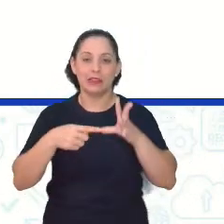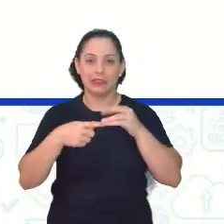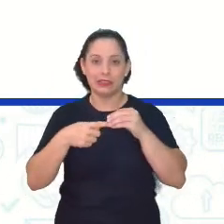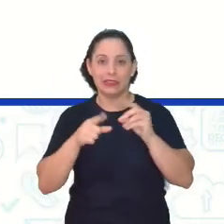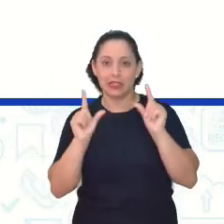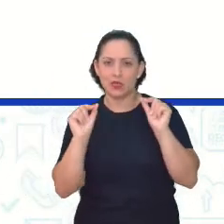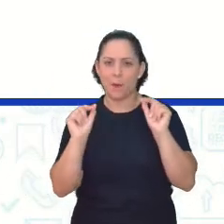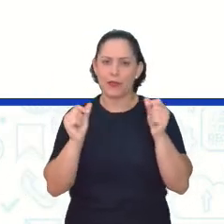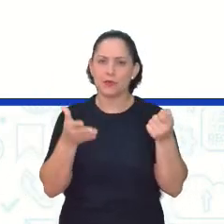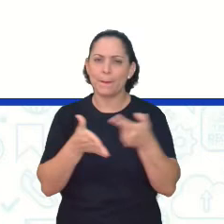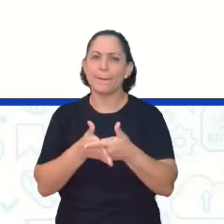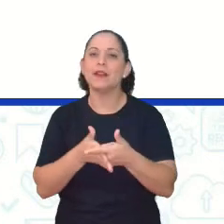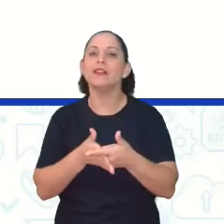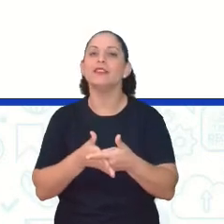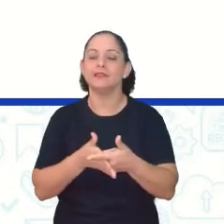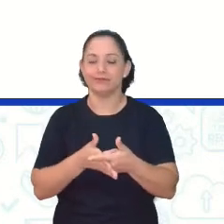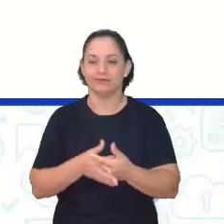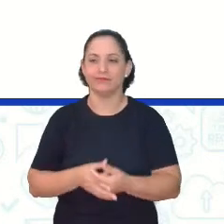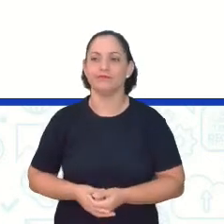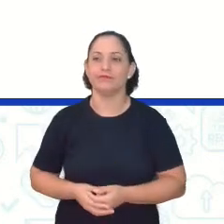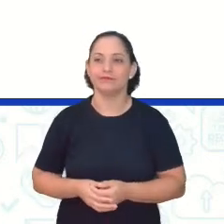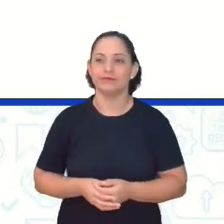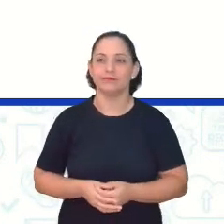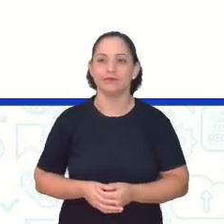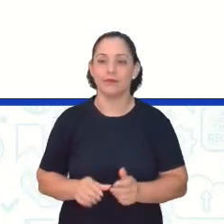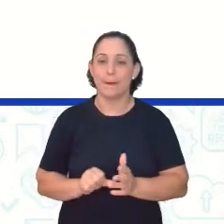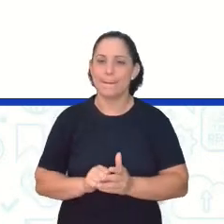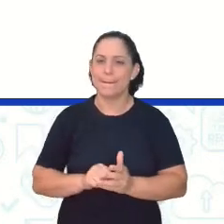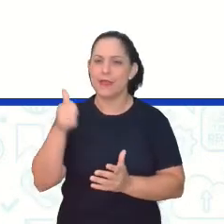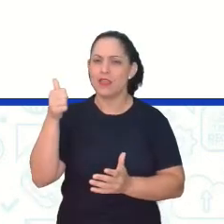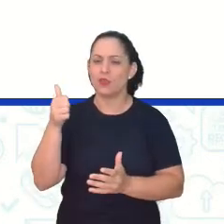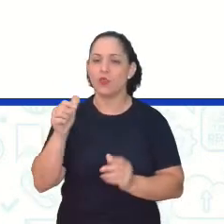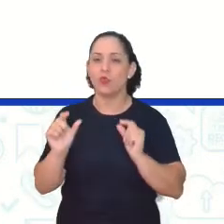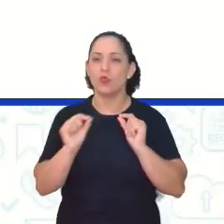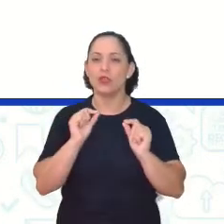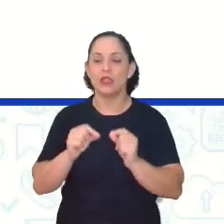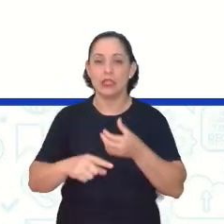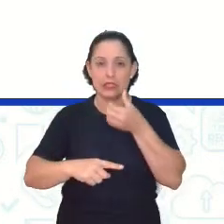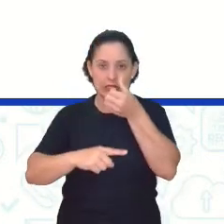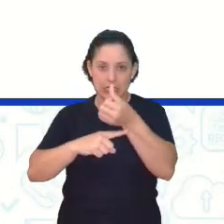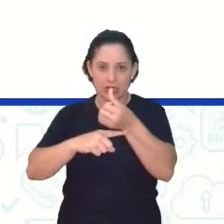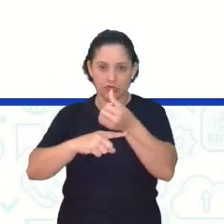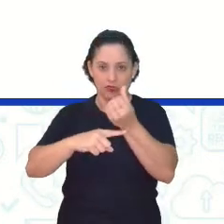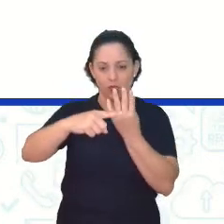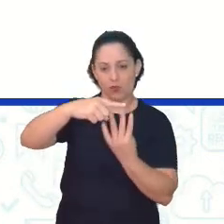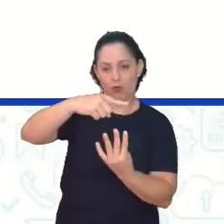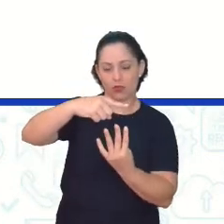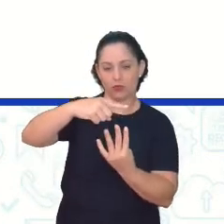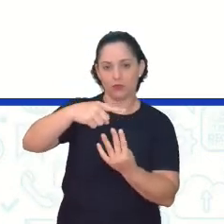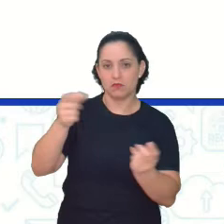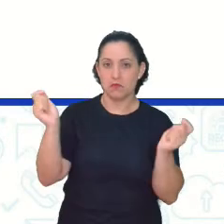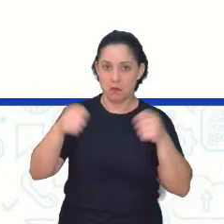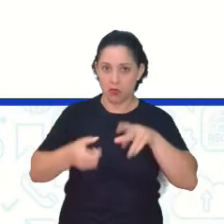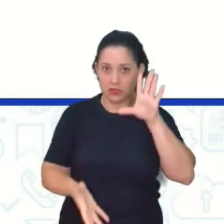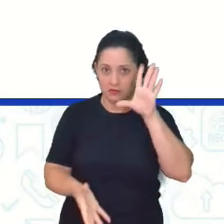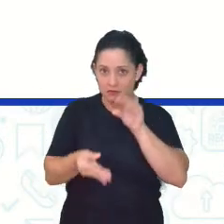preço a pagar. Belezinha? Então vamos lá. Ó. Primeira razão, 6 está para 4. Dá para a gente simplificar por 2. Eu